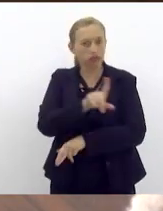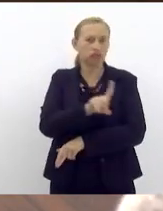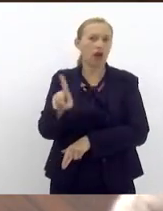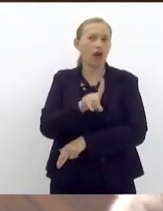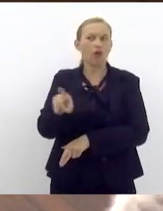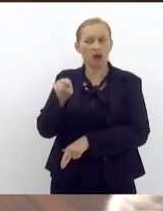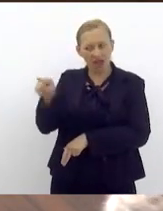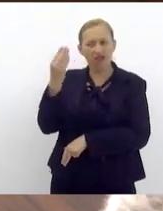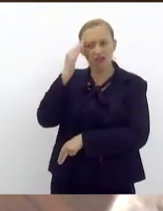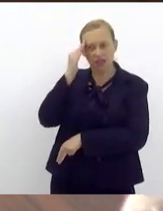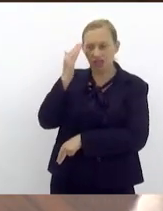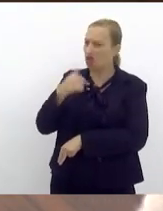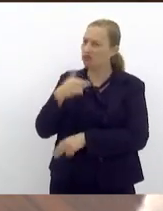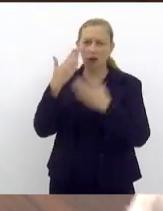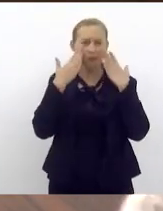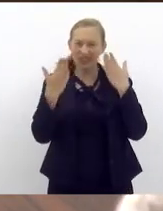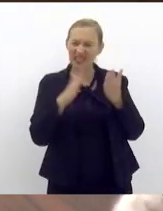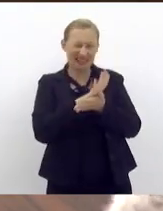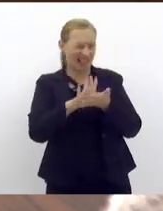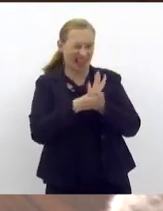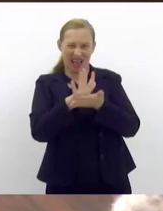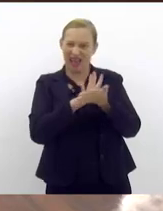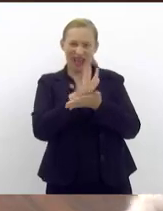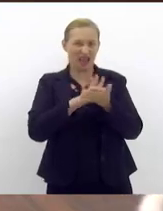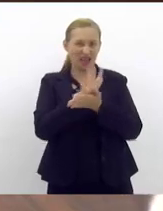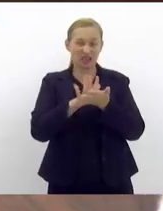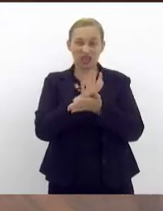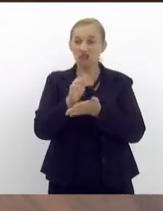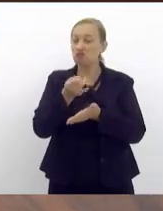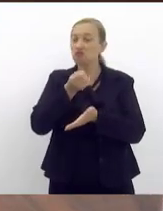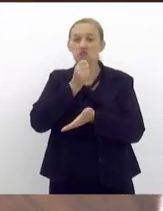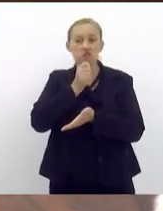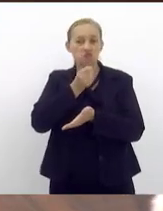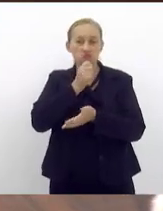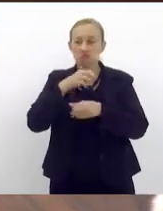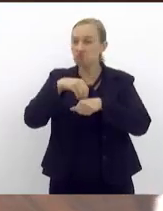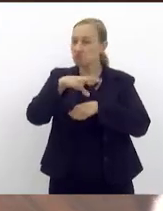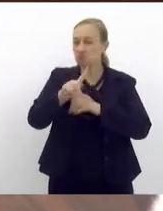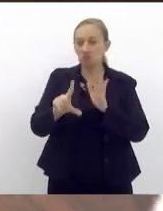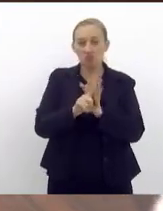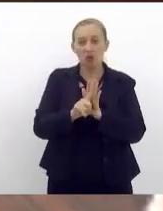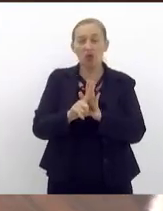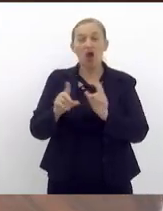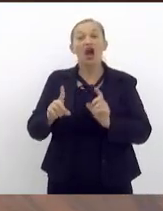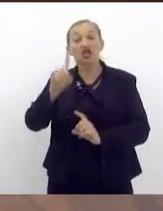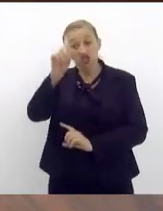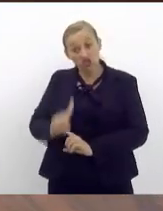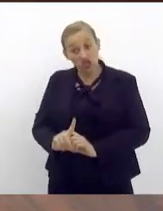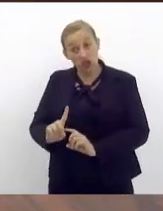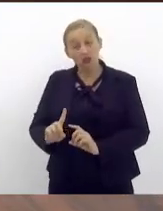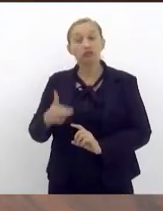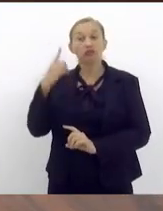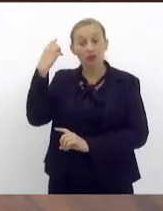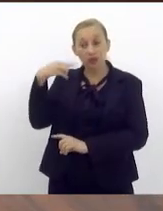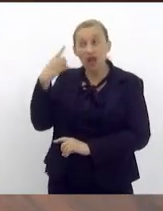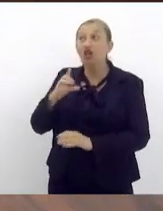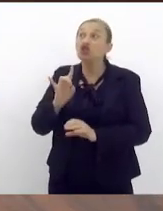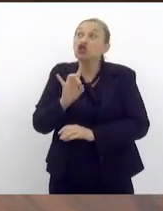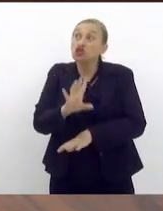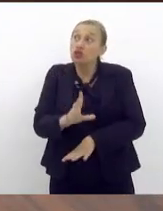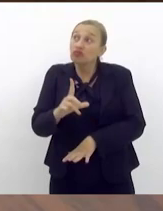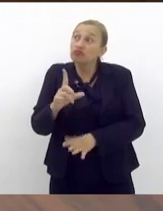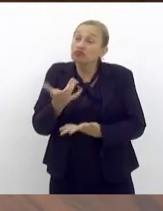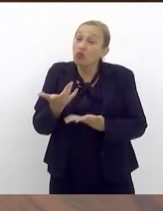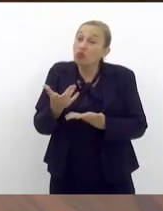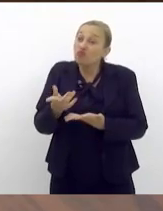isso não apresentei emenda nem nesse projeto tem nenhuma indicação Legislativa é um direito do parlamentar A não ser que seja um projeto vamos